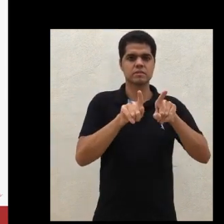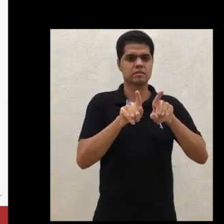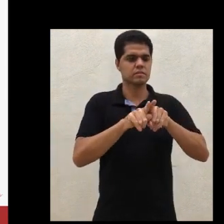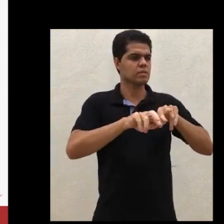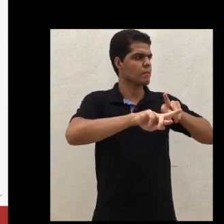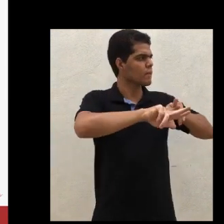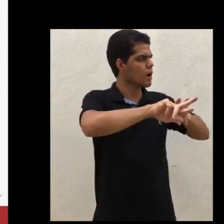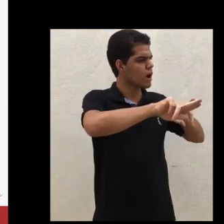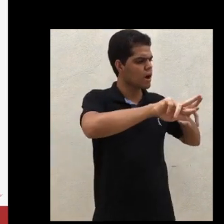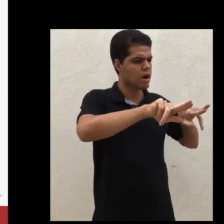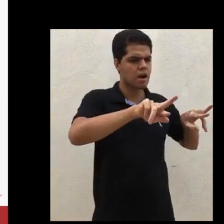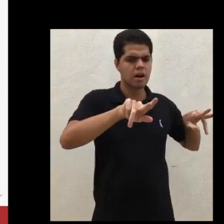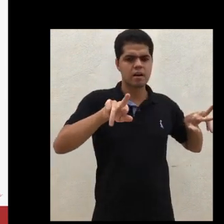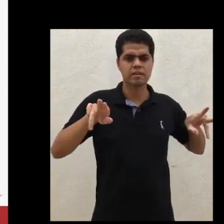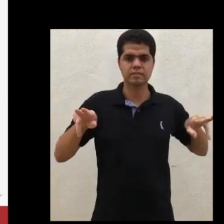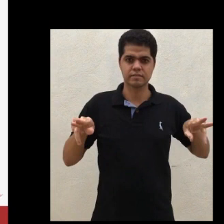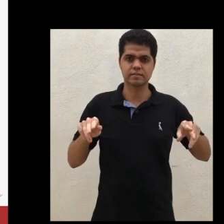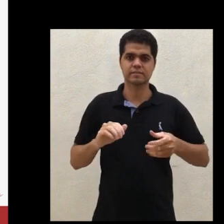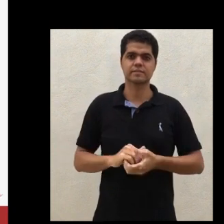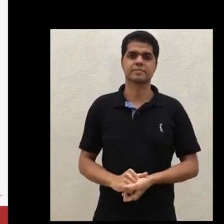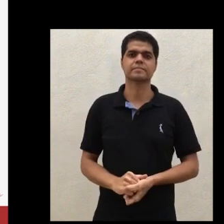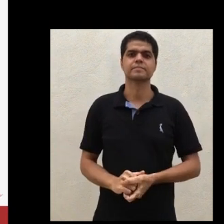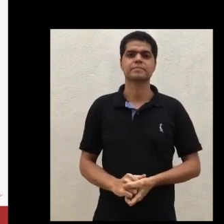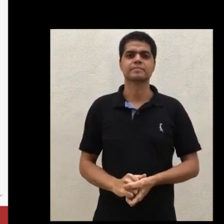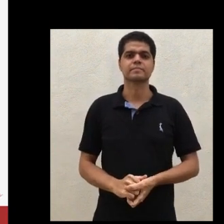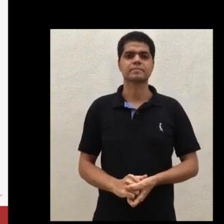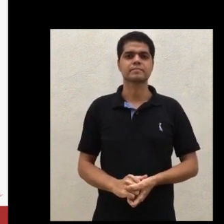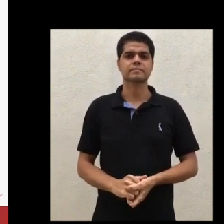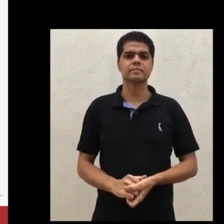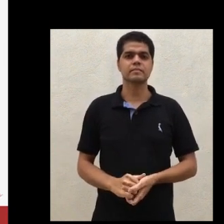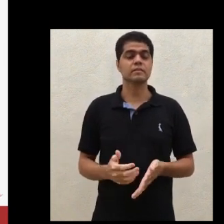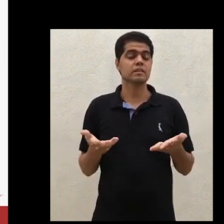ou área sensorial e por aí vai, né?